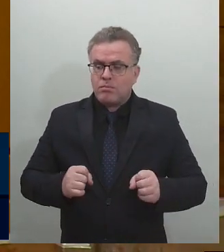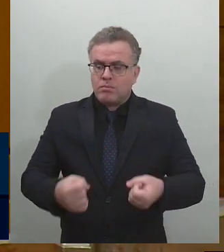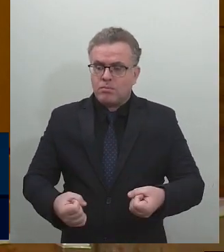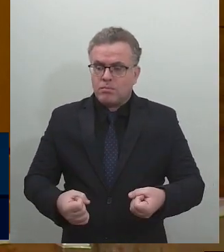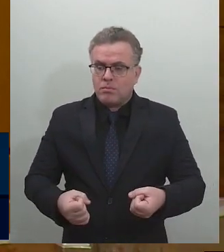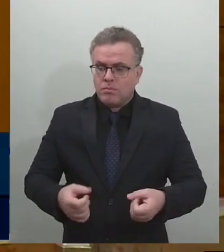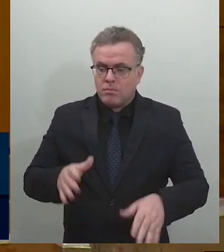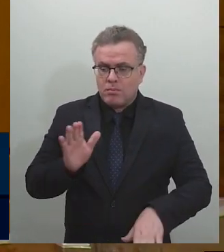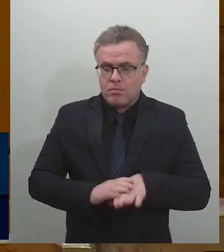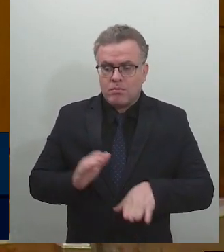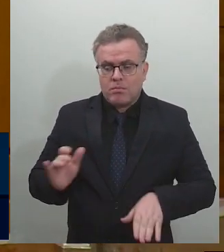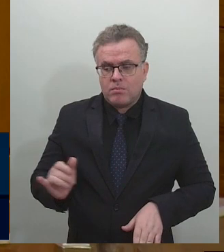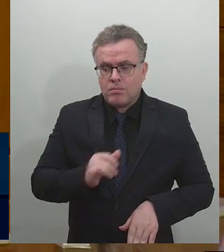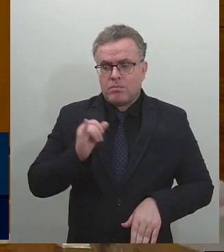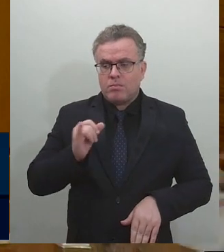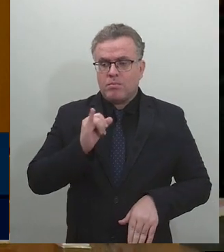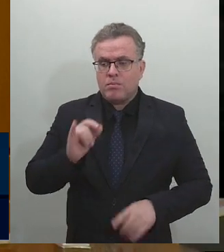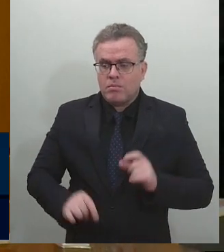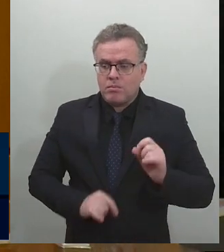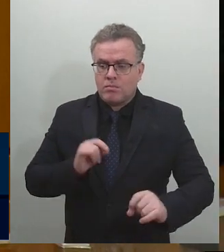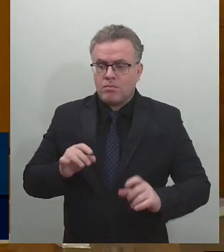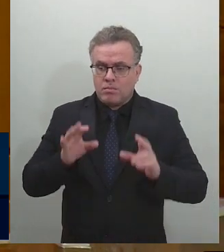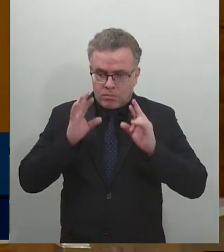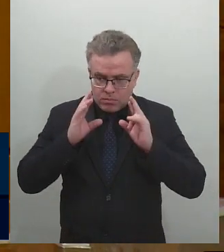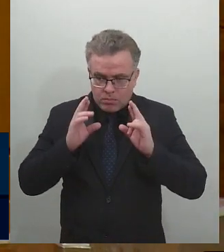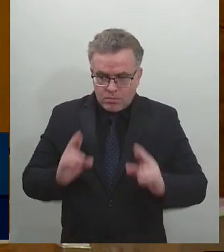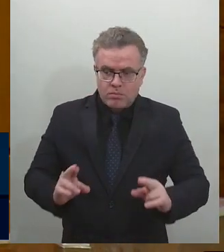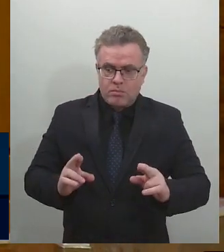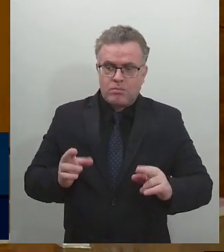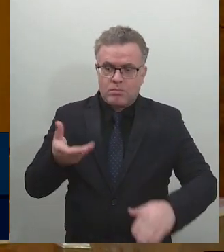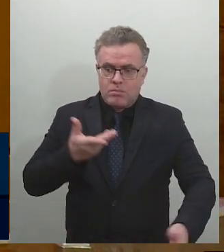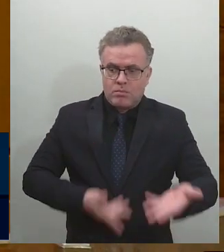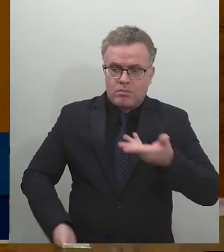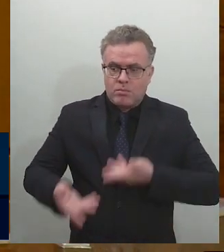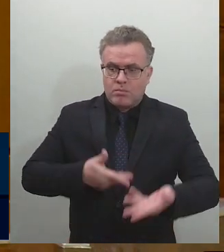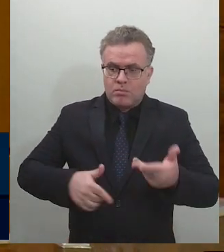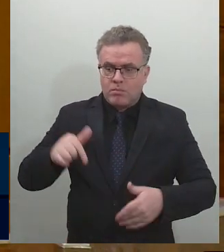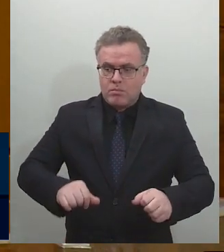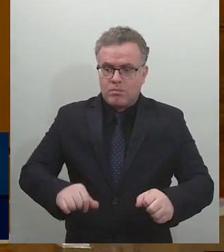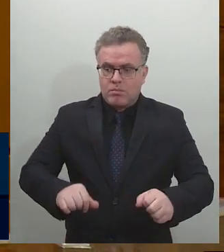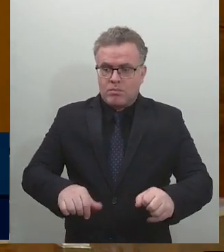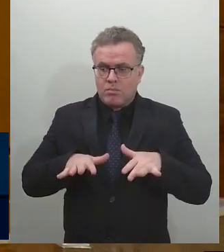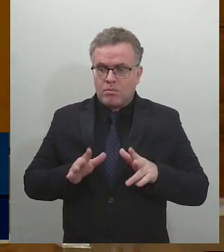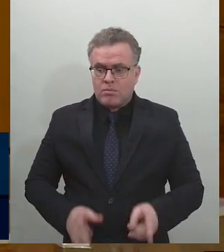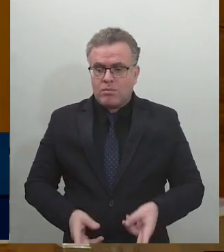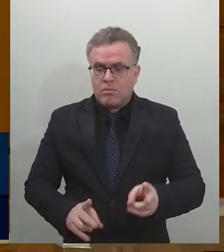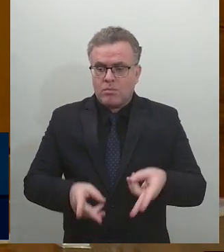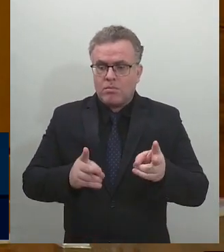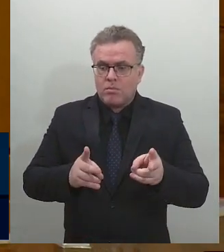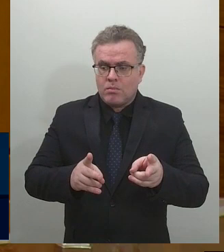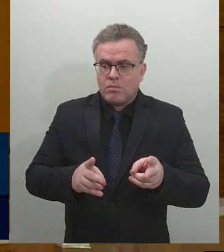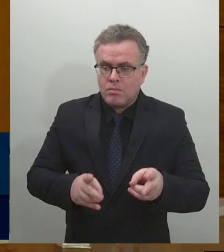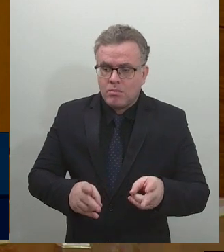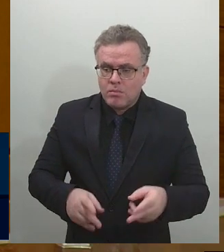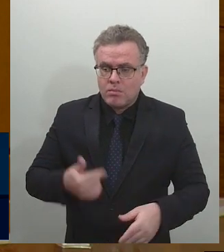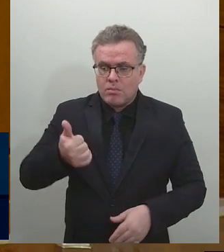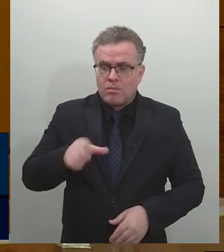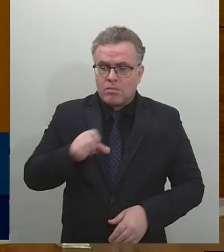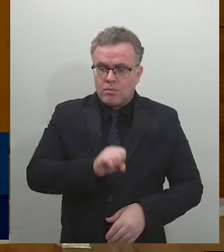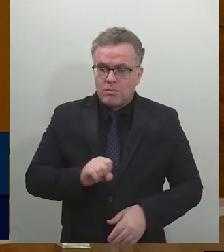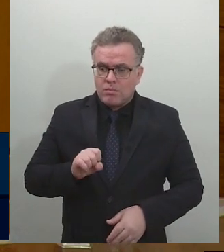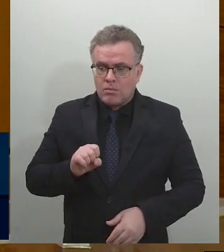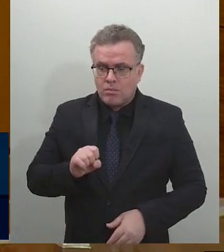o respeito que sempre existiu em plenário permaneça. Tivemos aí no primeiro semestre com bastante tranquilidade,